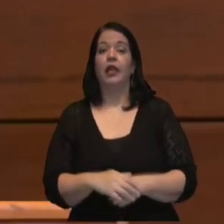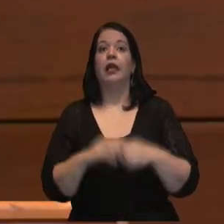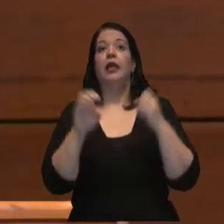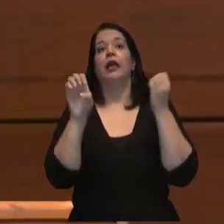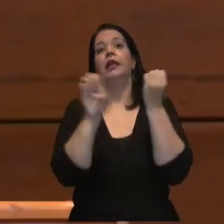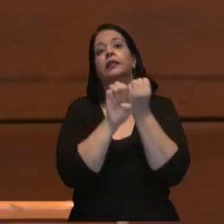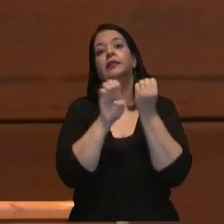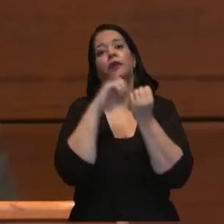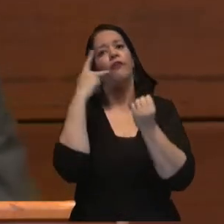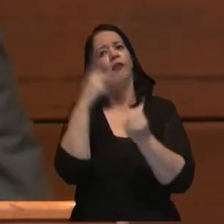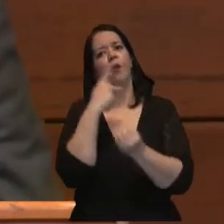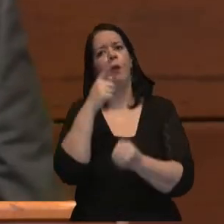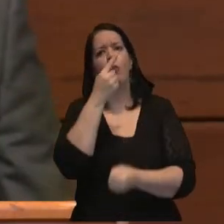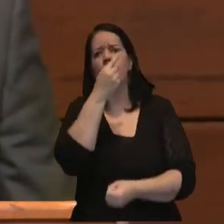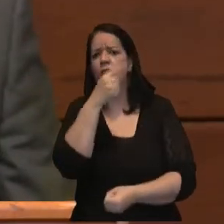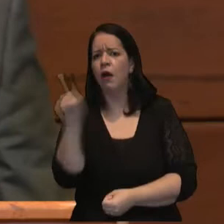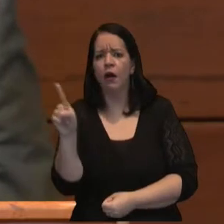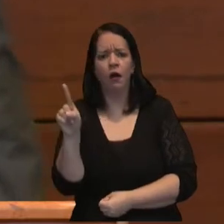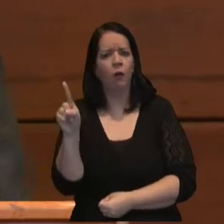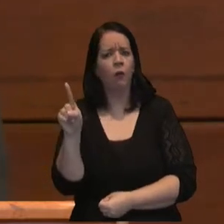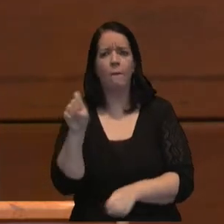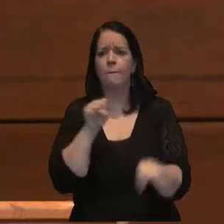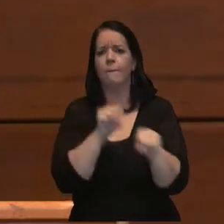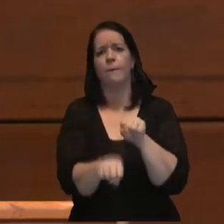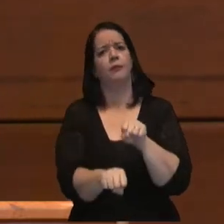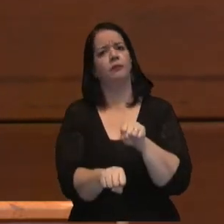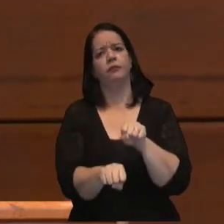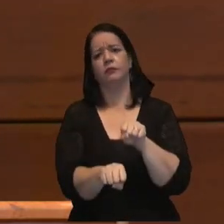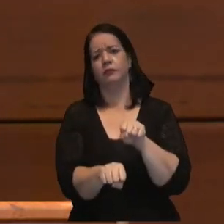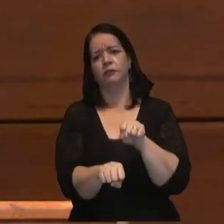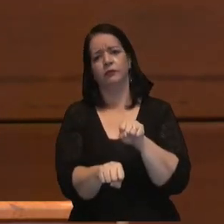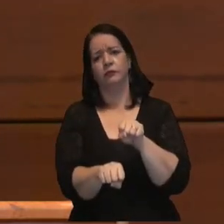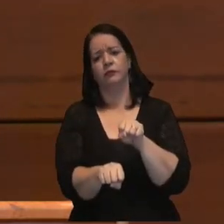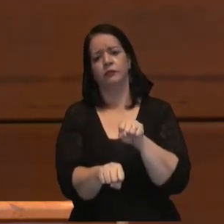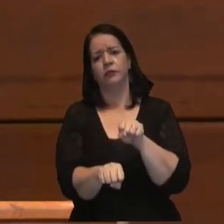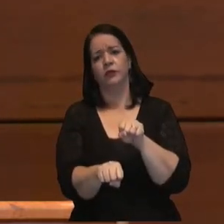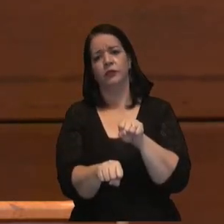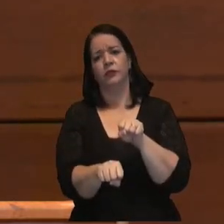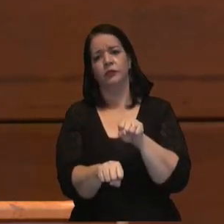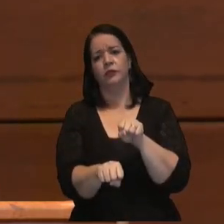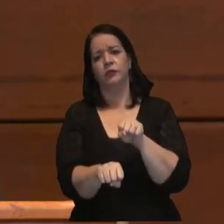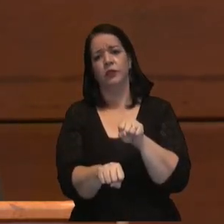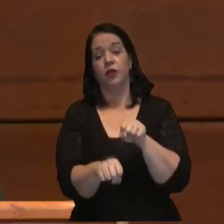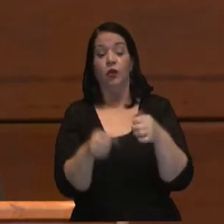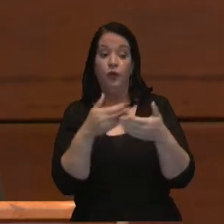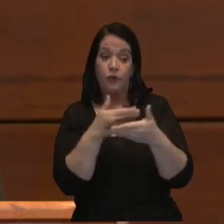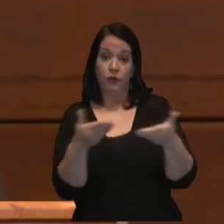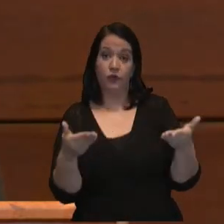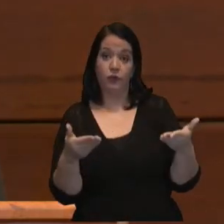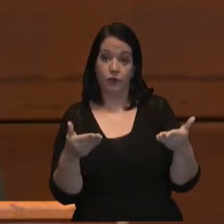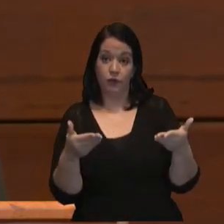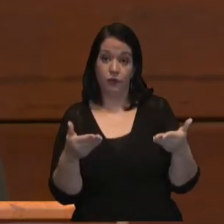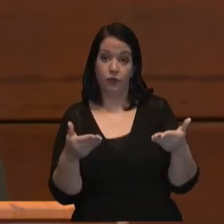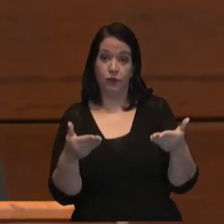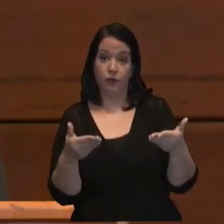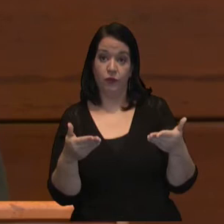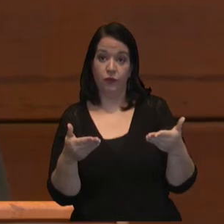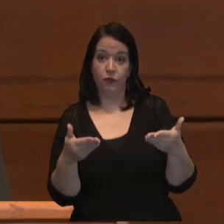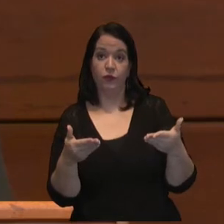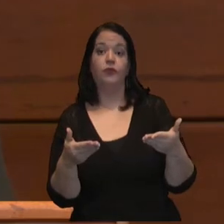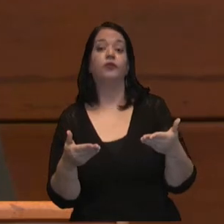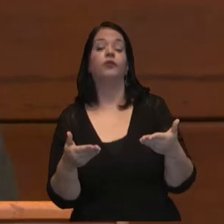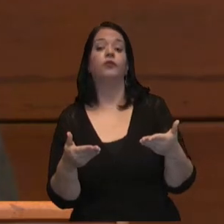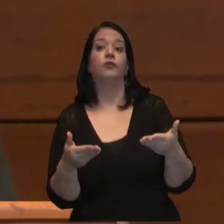seguinte: não os ferirás. Fere você aqueles que fizeres prisioneiros com a